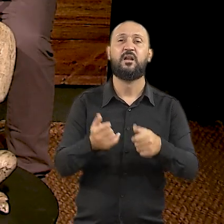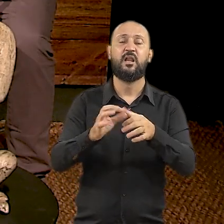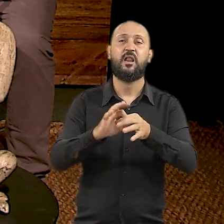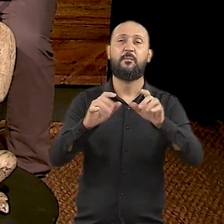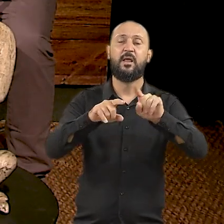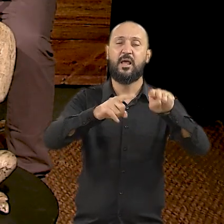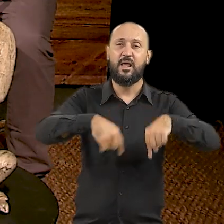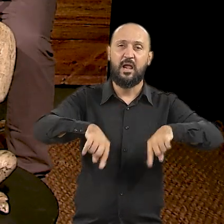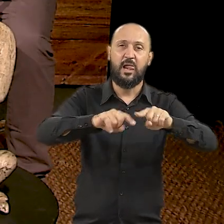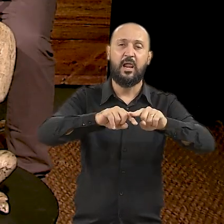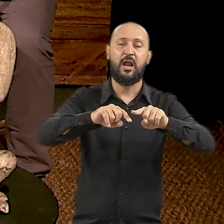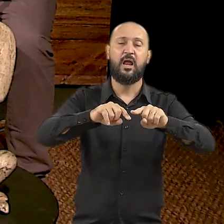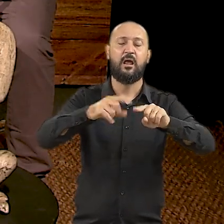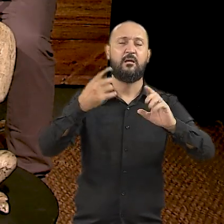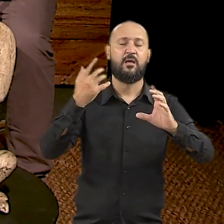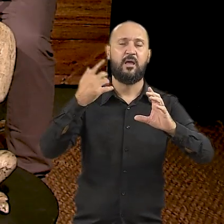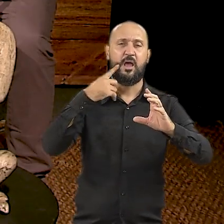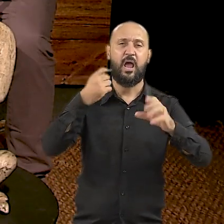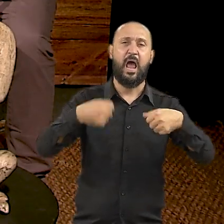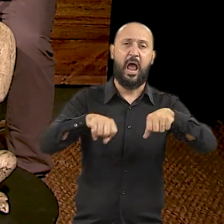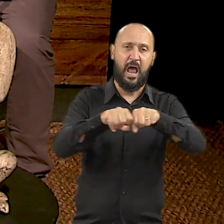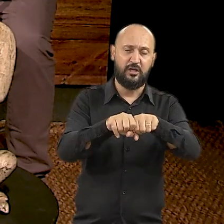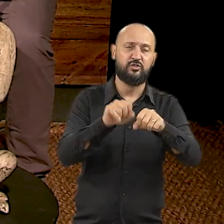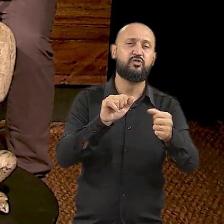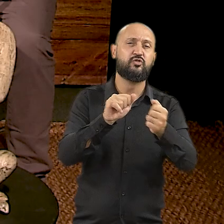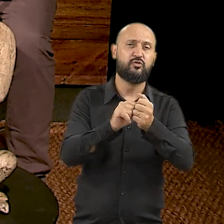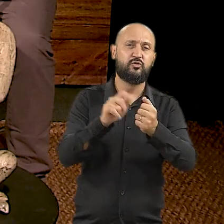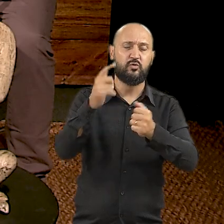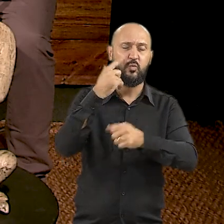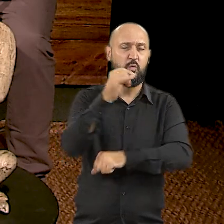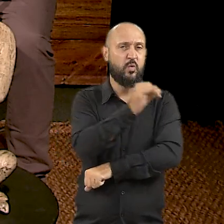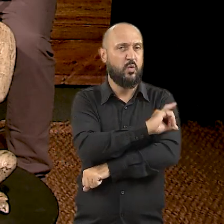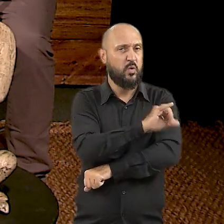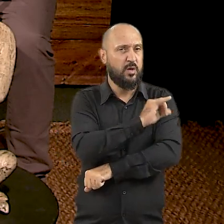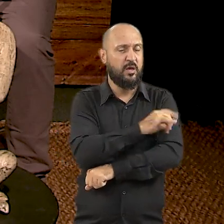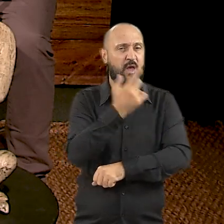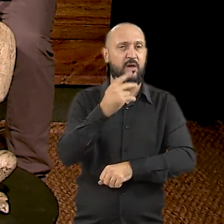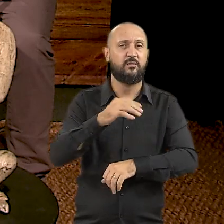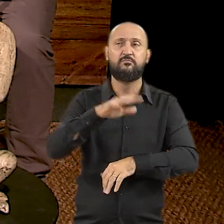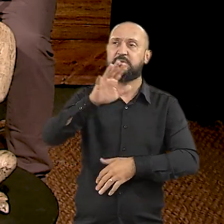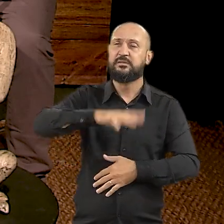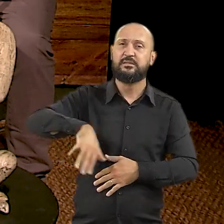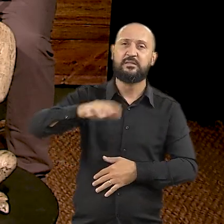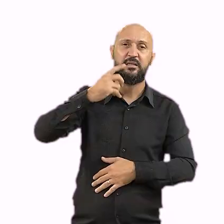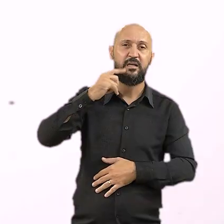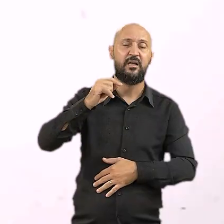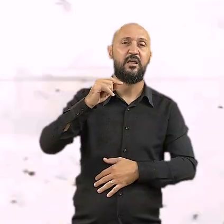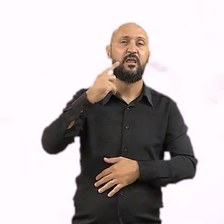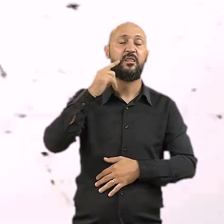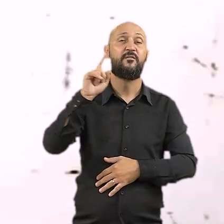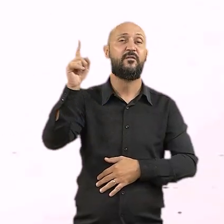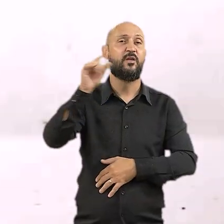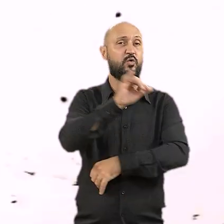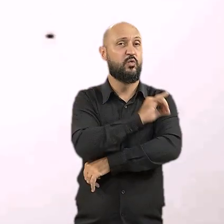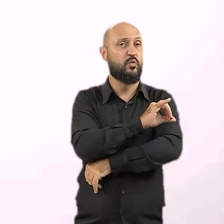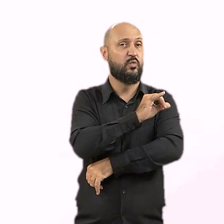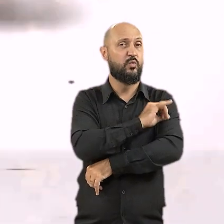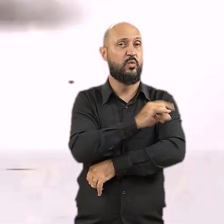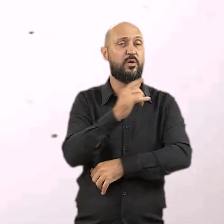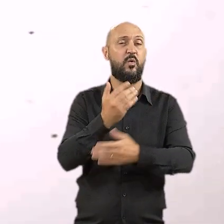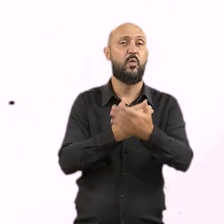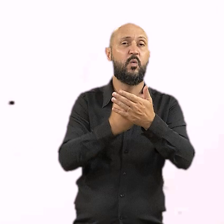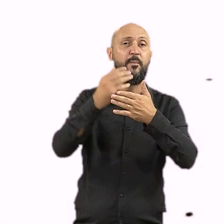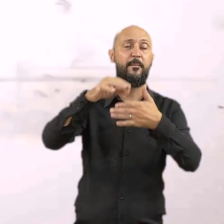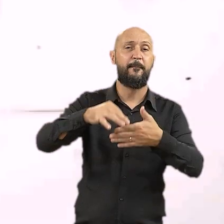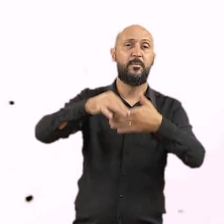ofereci para a rede, e a rede, como estava envolvida também, Rio de Janeiro, a rede que eu falo, naquele tempo era a TVE do Rio, que era